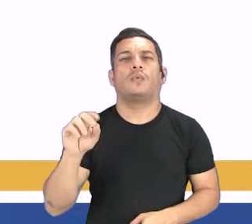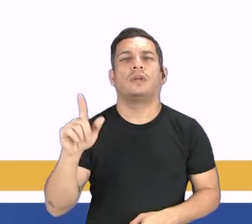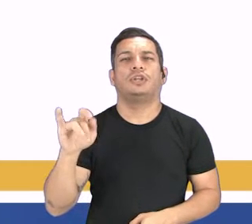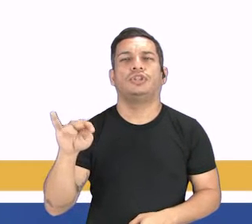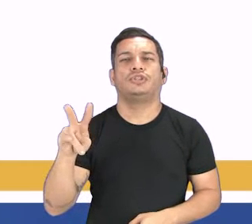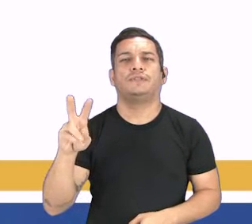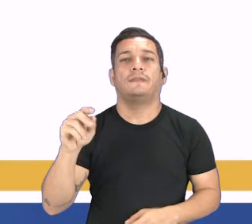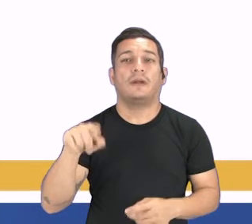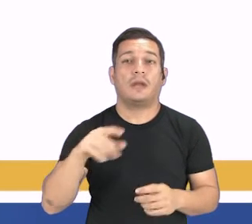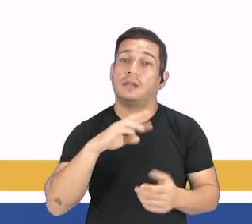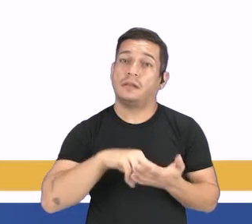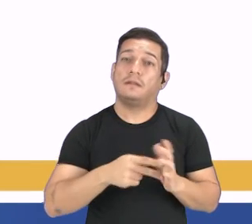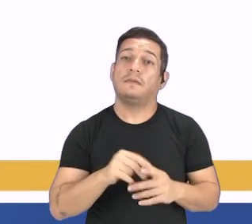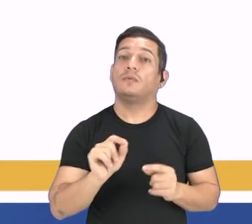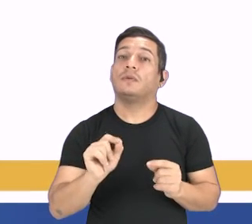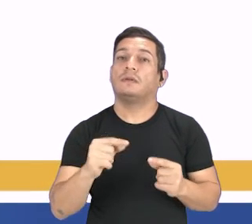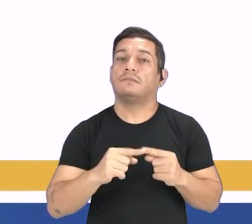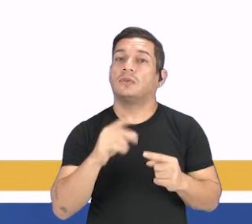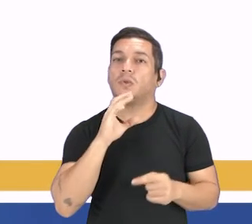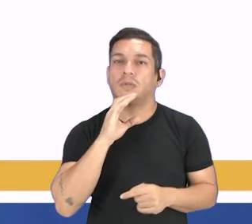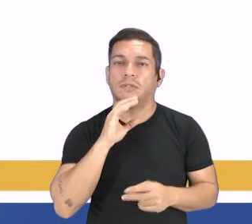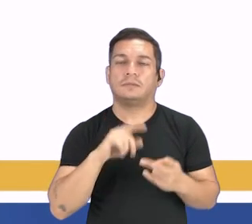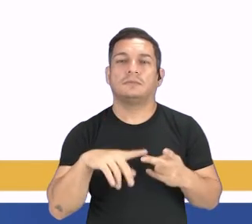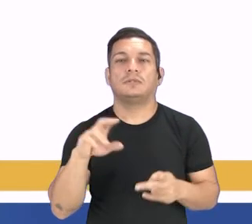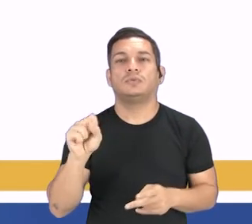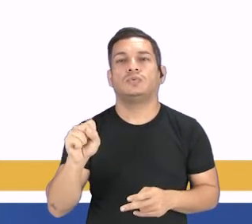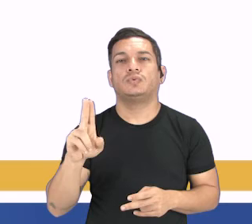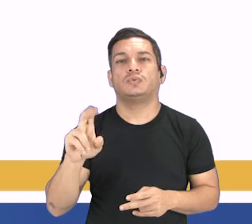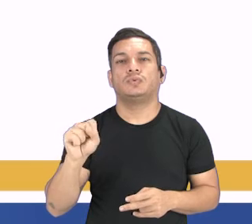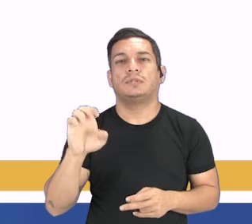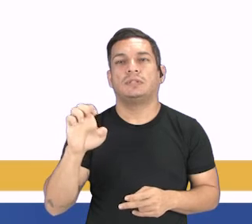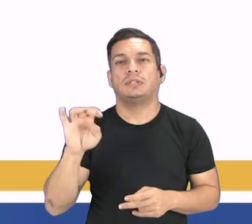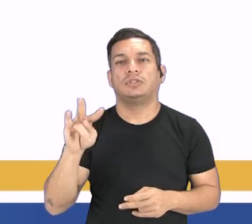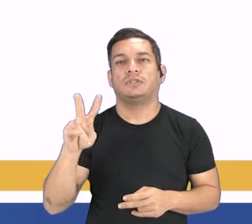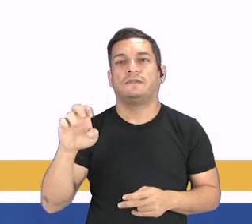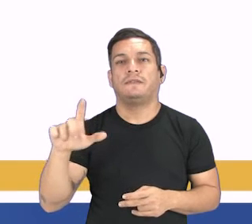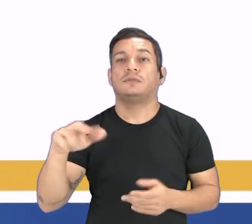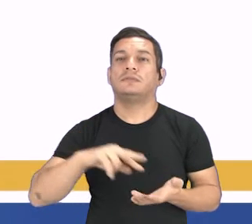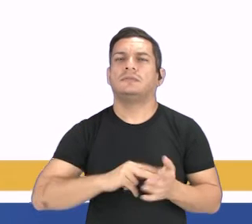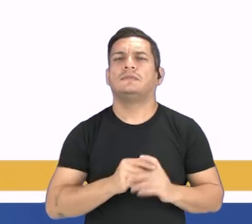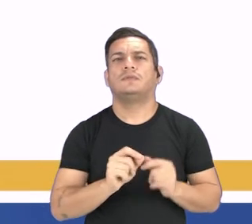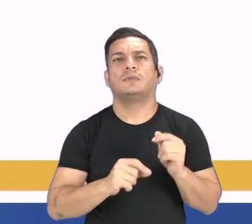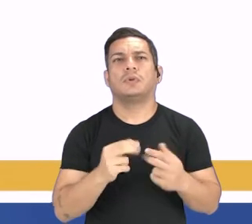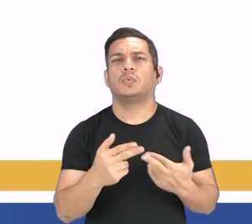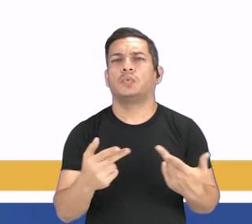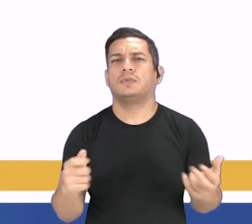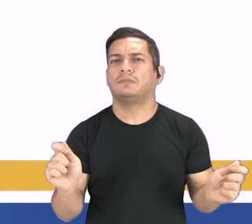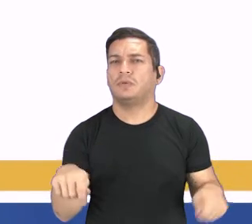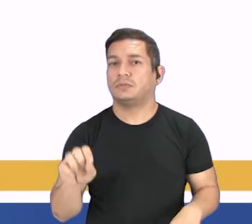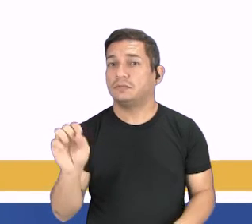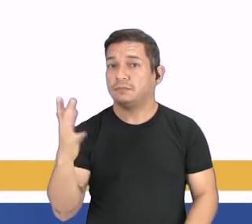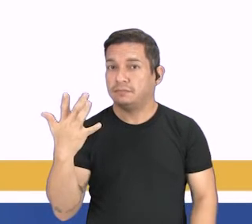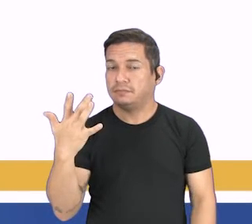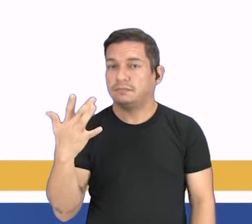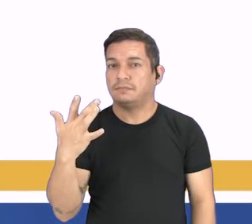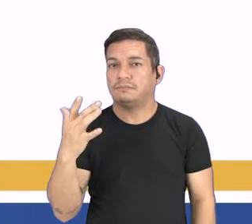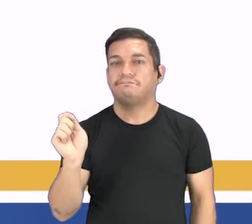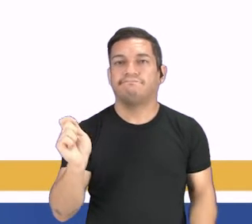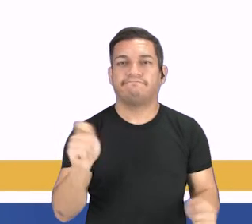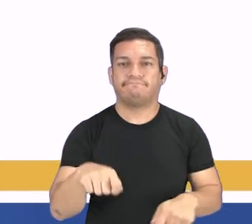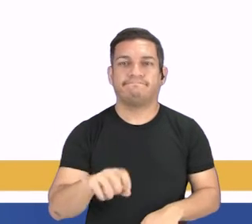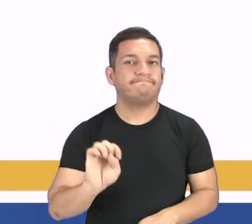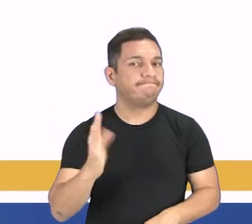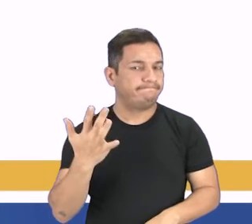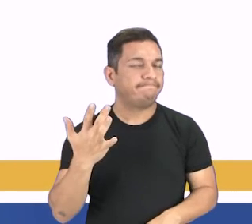já falamos, é relativo ao conhecimento. E suscetível. Suscetível é uma coisa que pode acontecer, uma coisa capaz